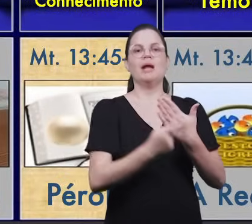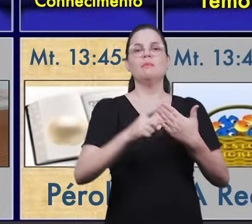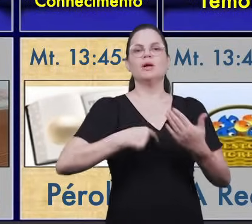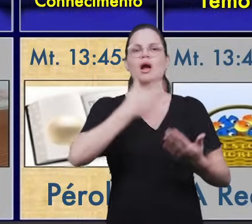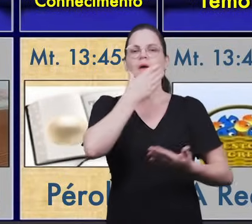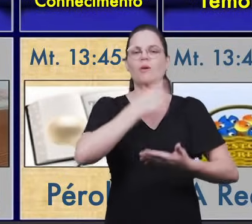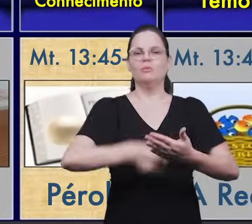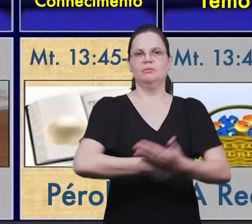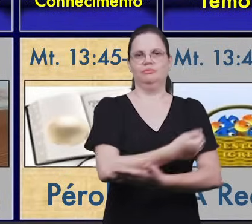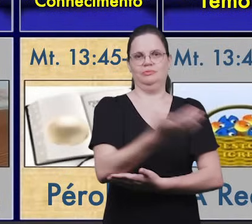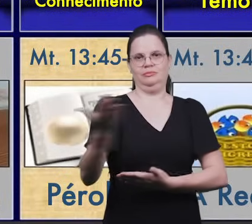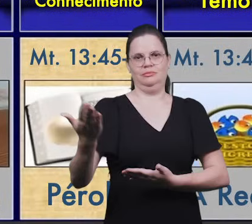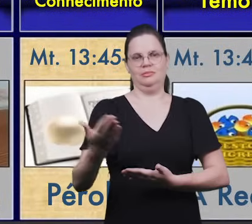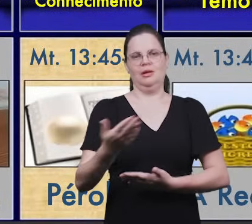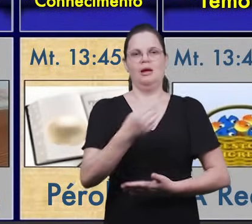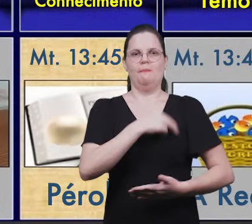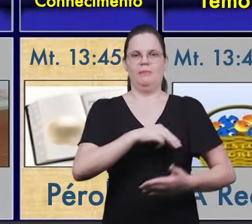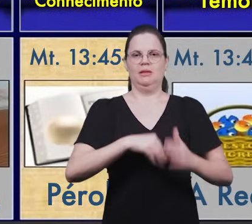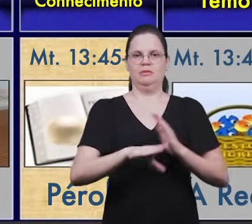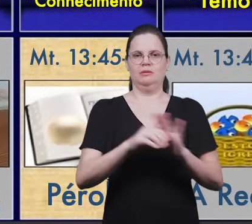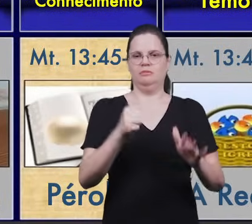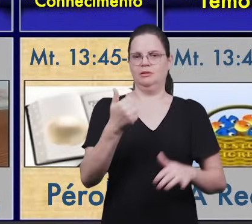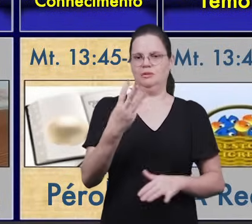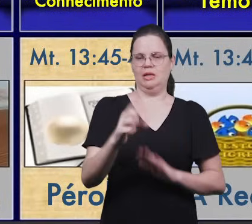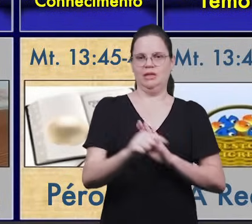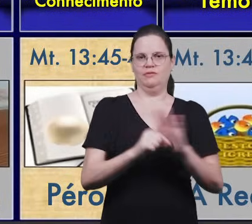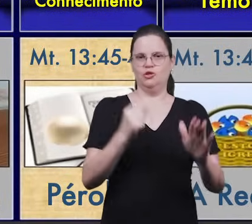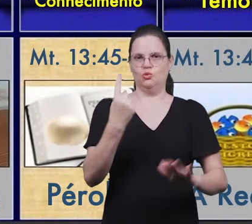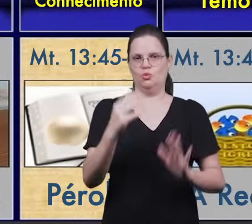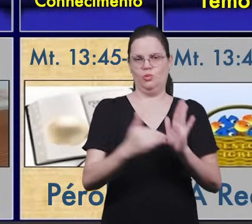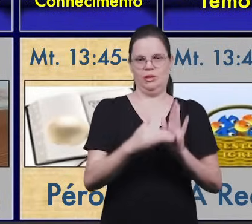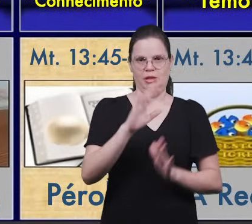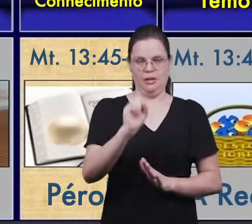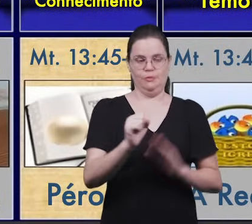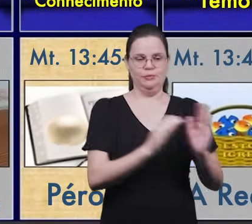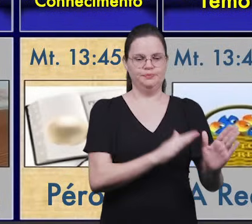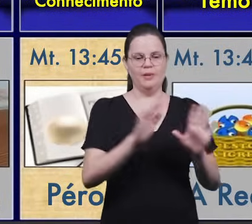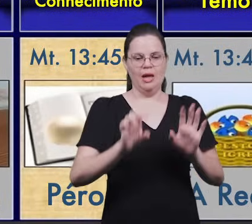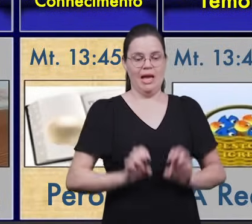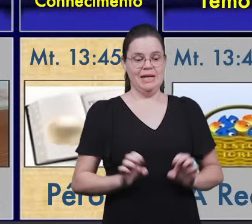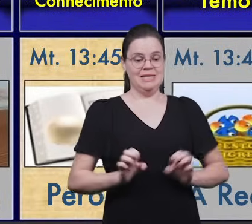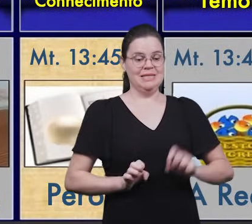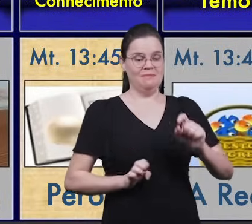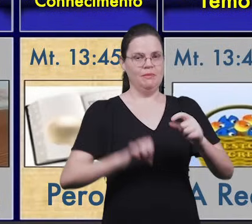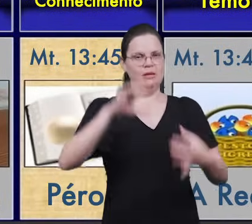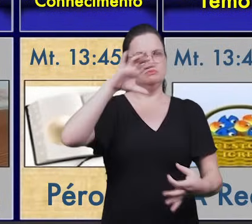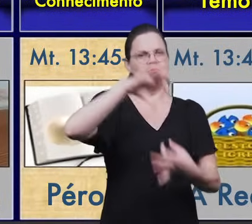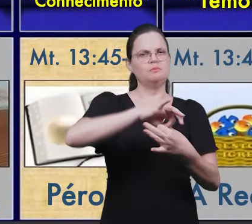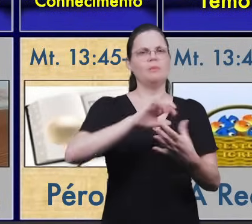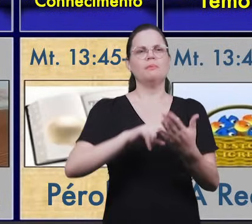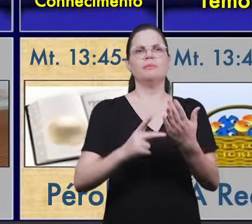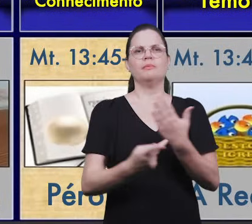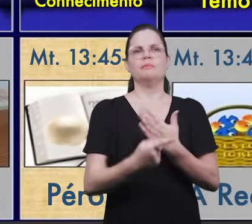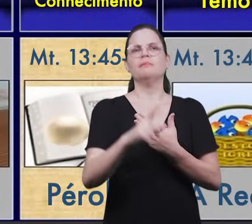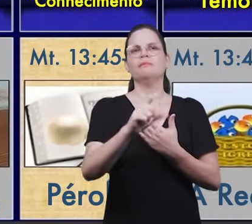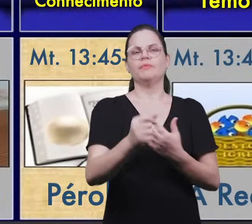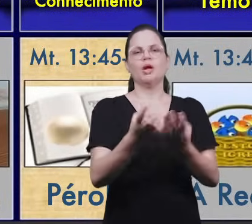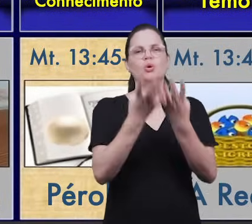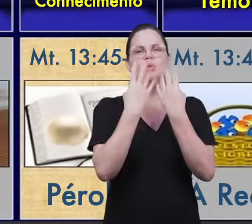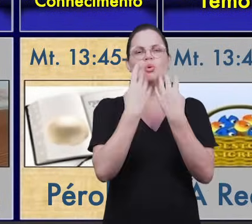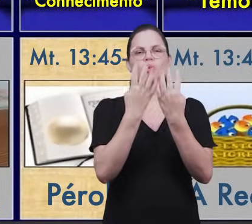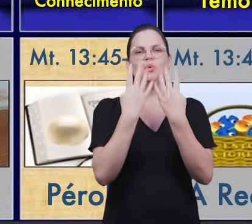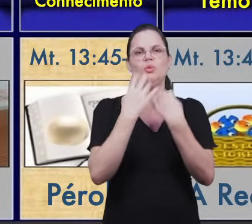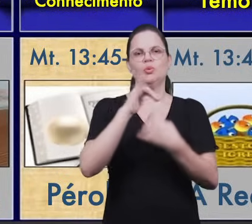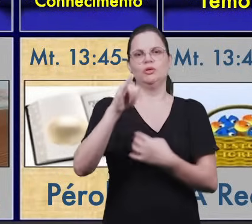semeador, Mateus 13, do verso 1 ao 8. No segundo momento da igreja, em Esmirna, lá em cima,